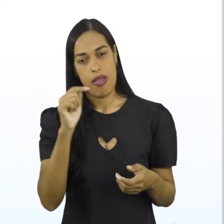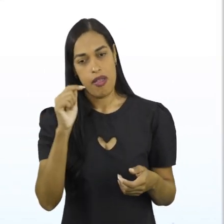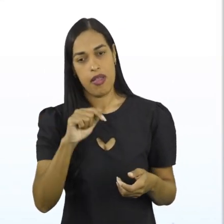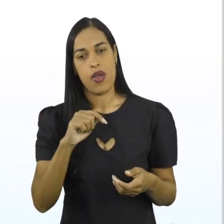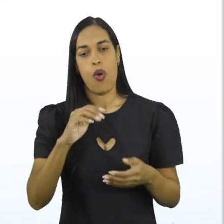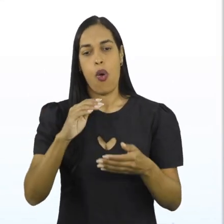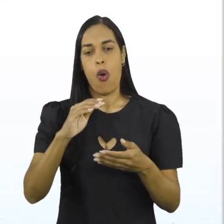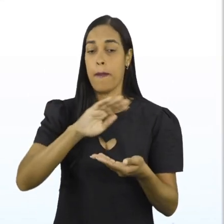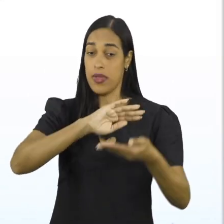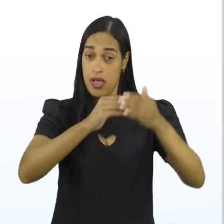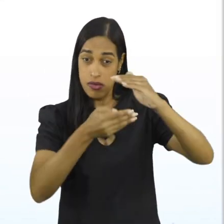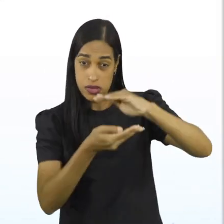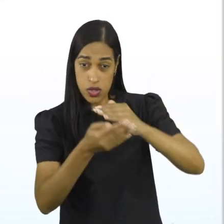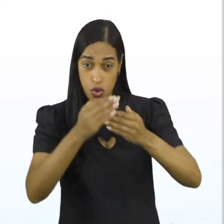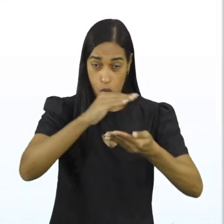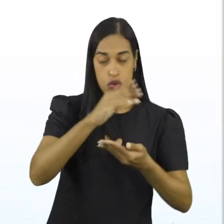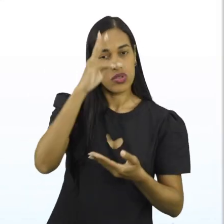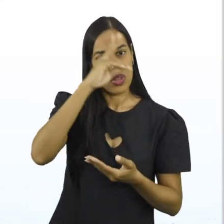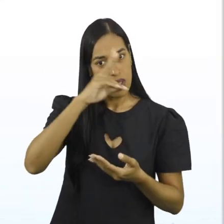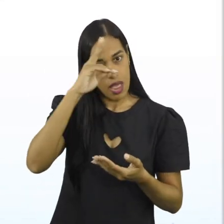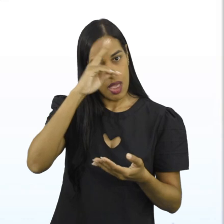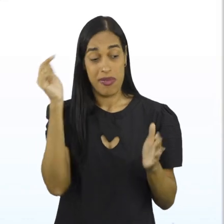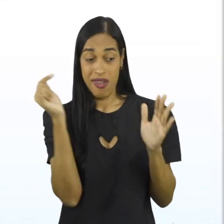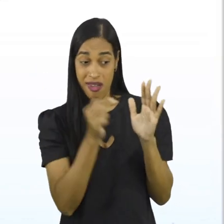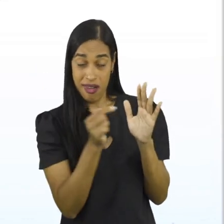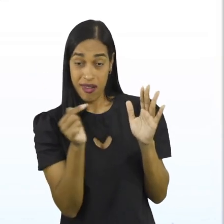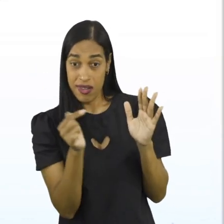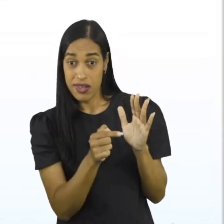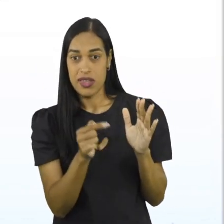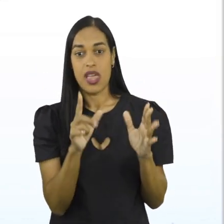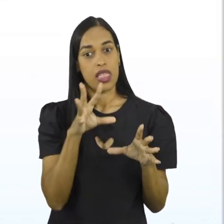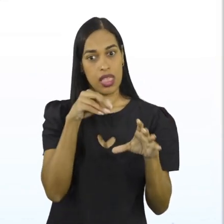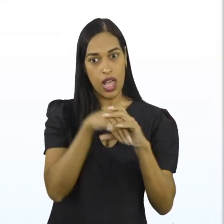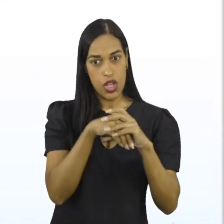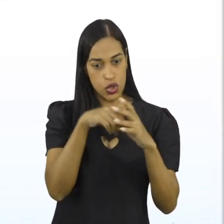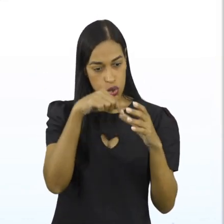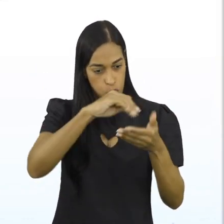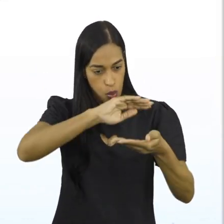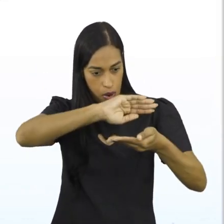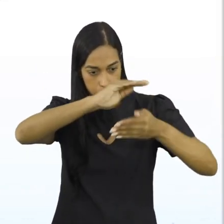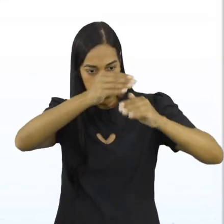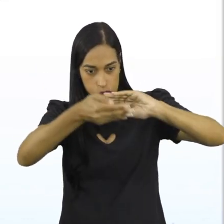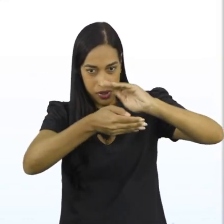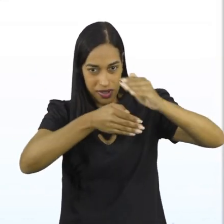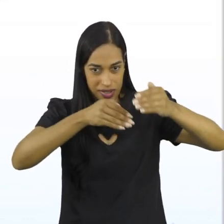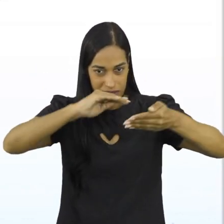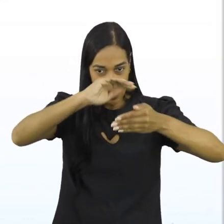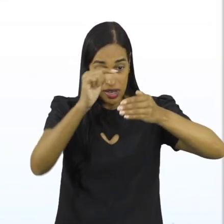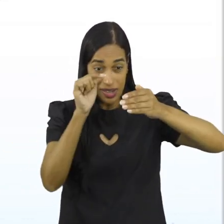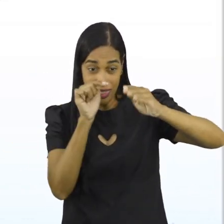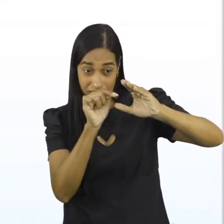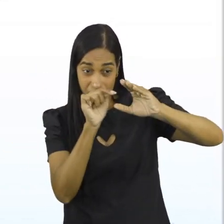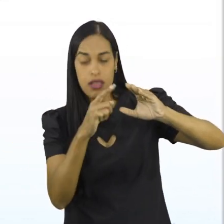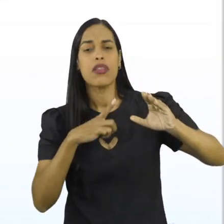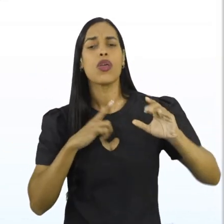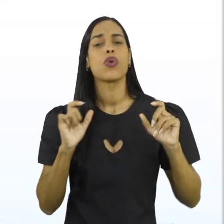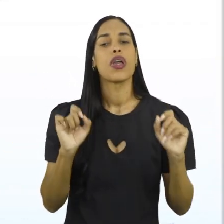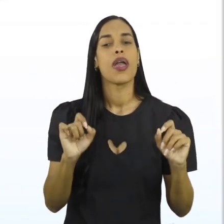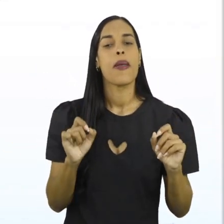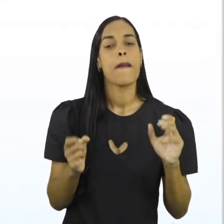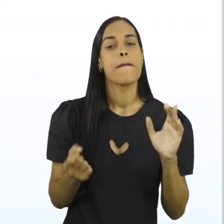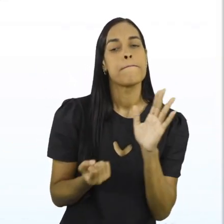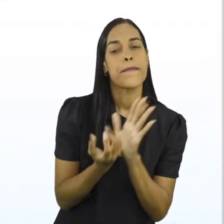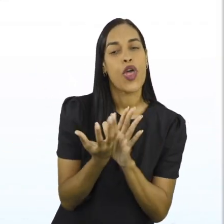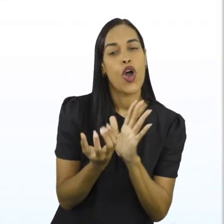Golgi, lembrem que esse cara aqui, dentro dessas bolsas, olhe, eu vou ter produção